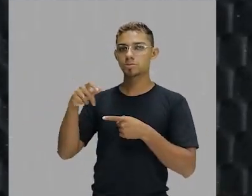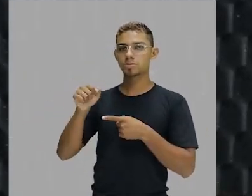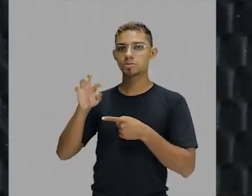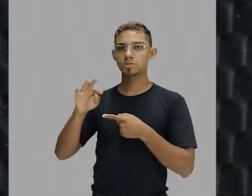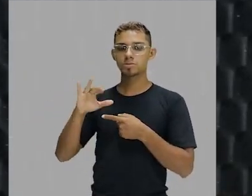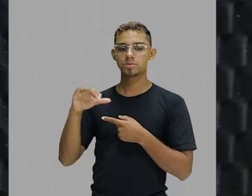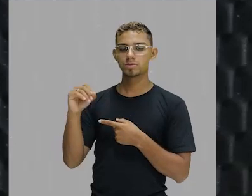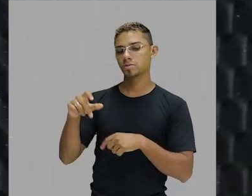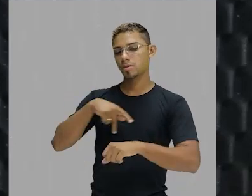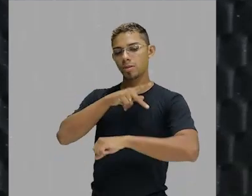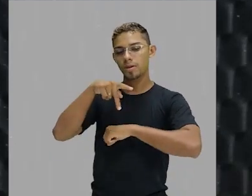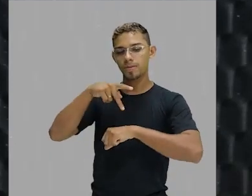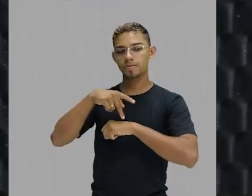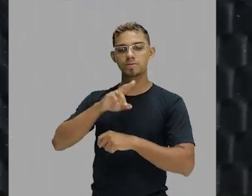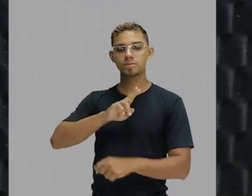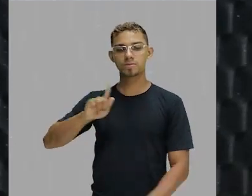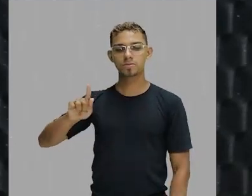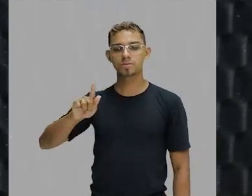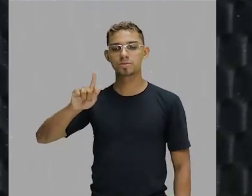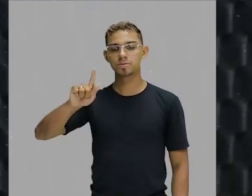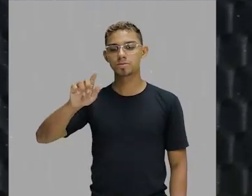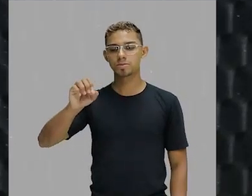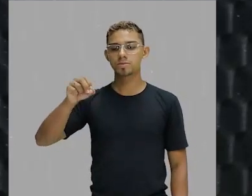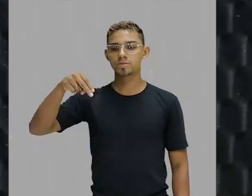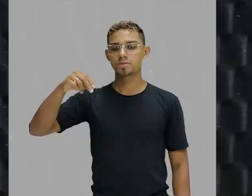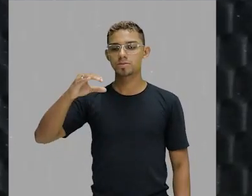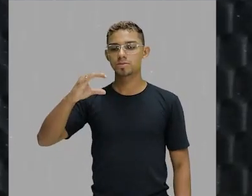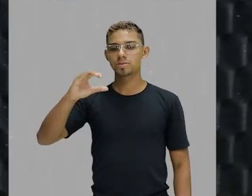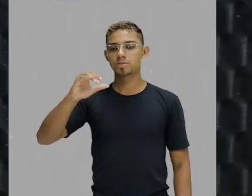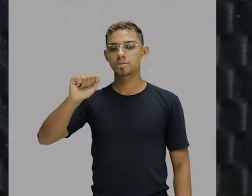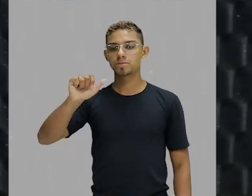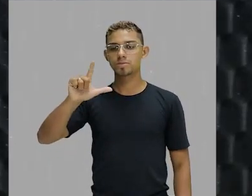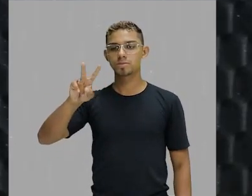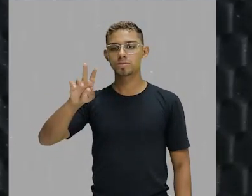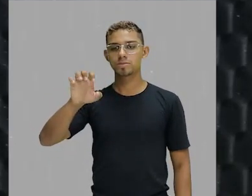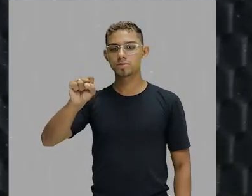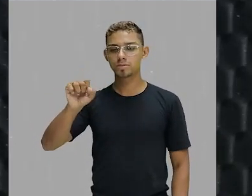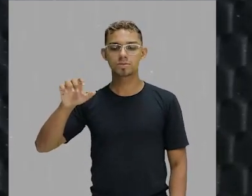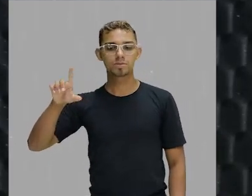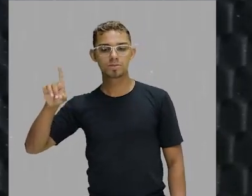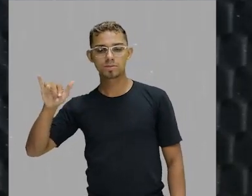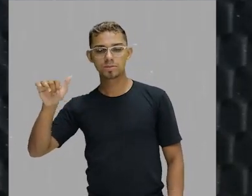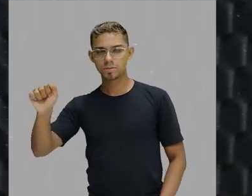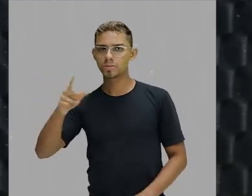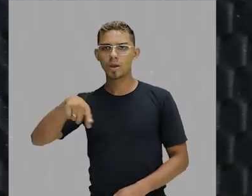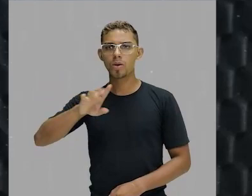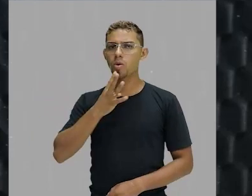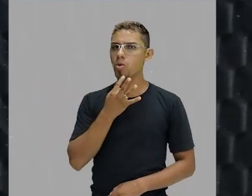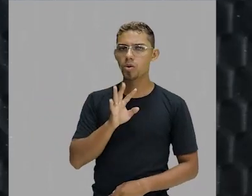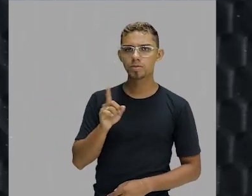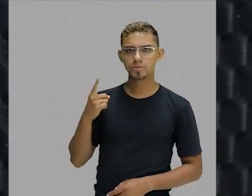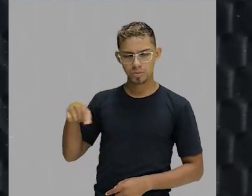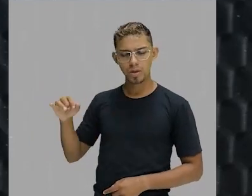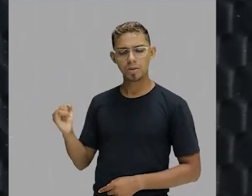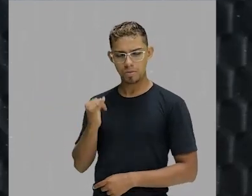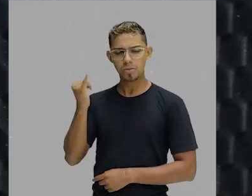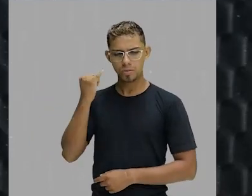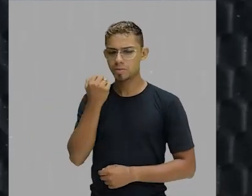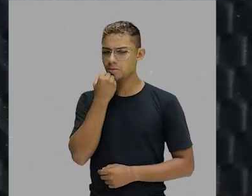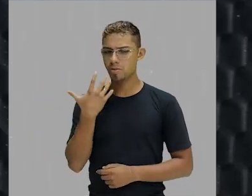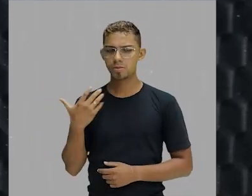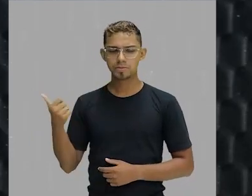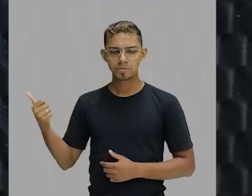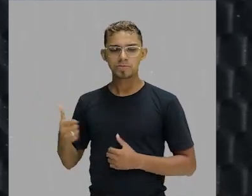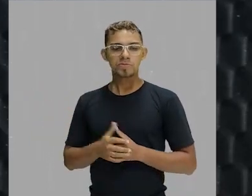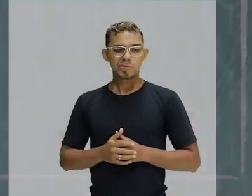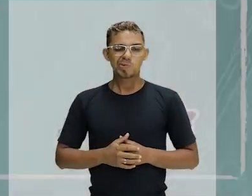essa lindeza, é a Praça Gonçalves Dias, aqui em São Luís. Venham, quem não conhece São Luís, venha, vale muito a pena. Patrimônio cultural,